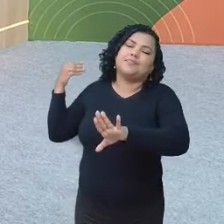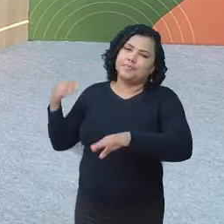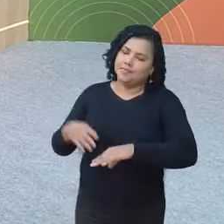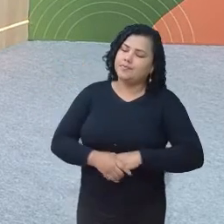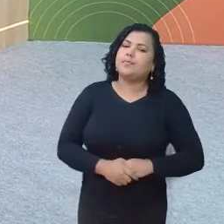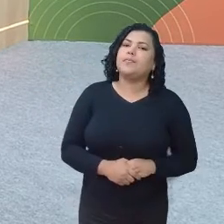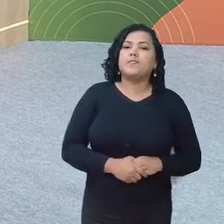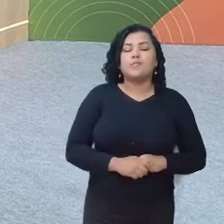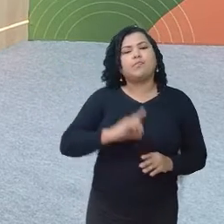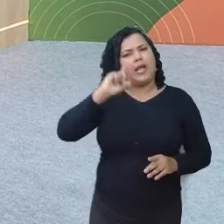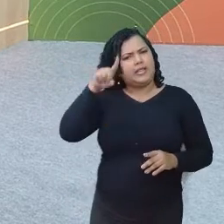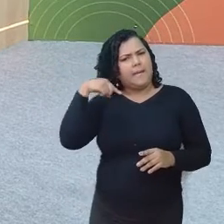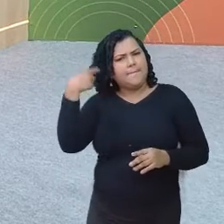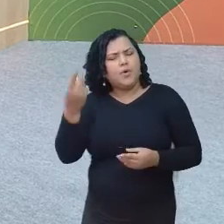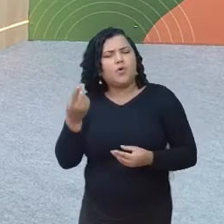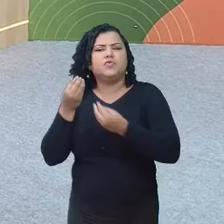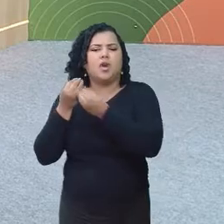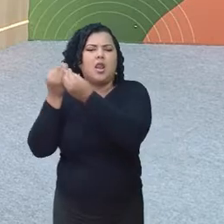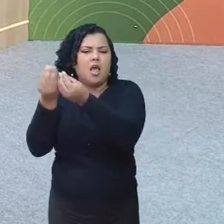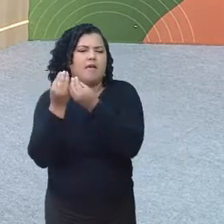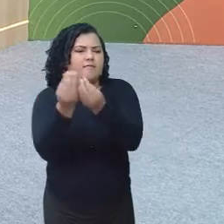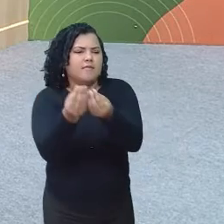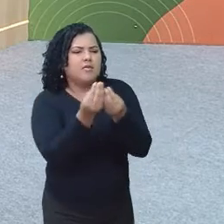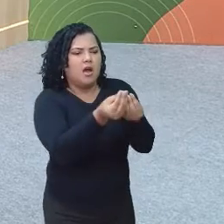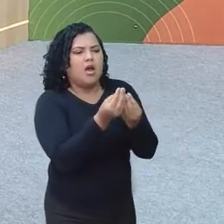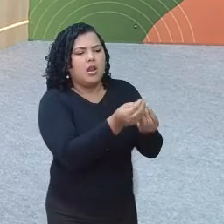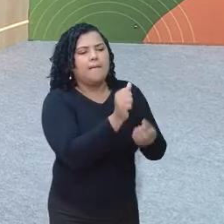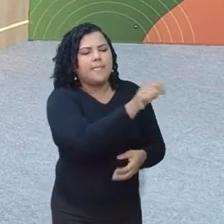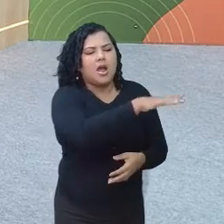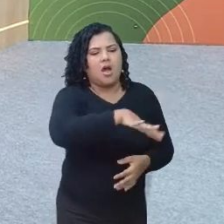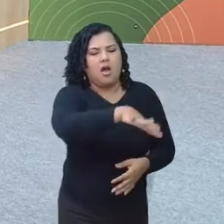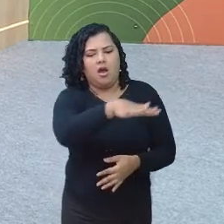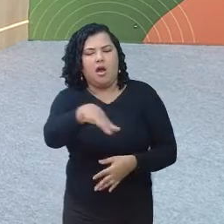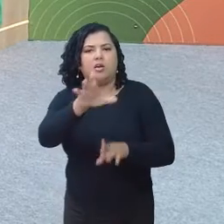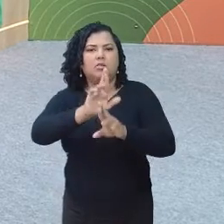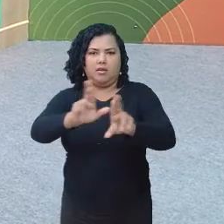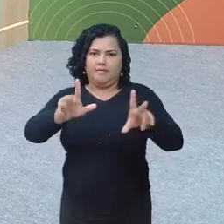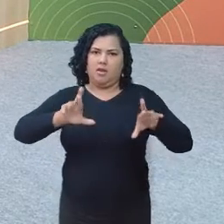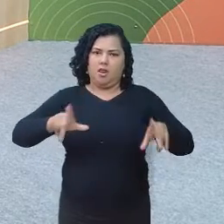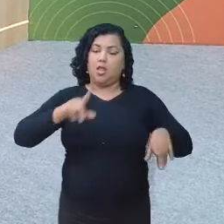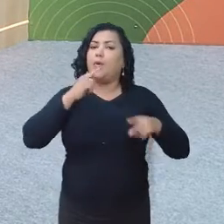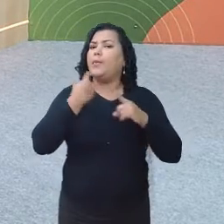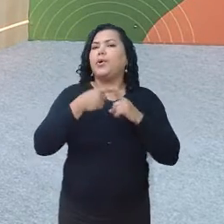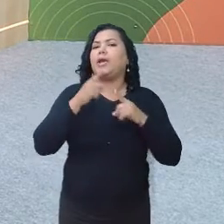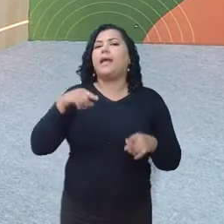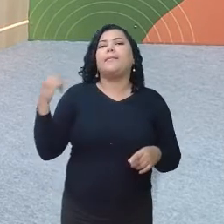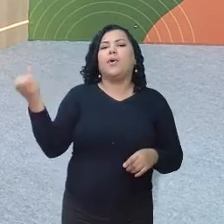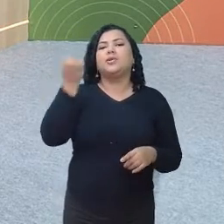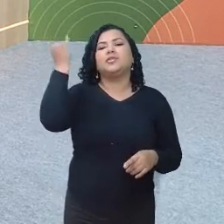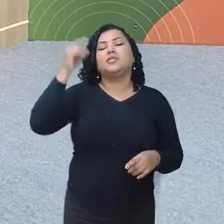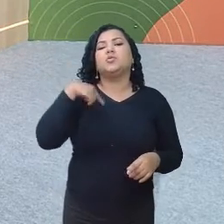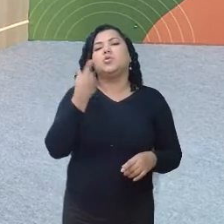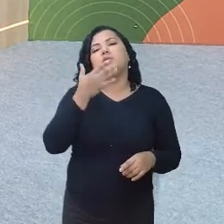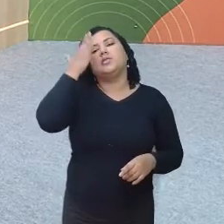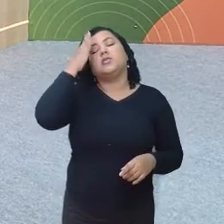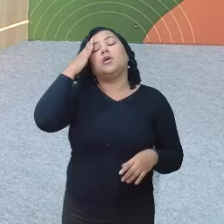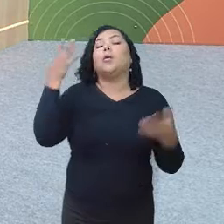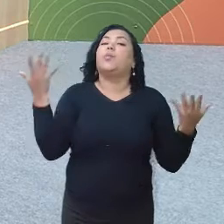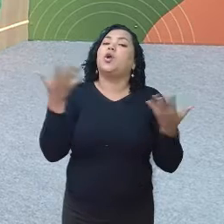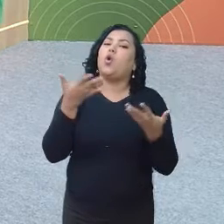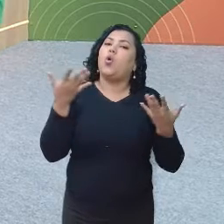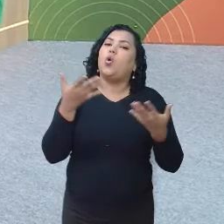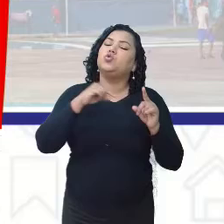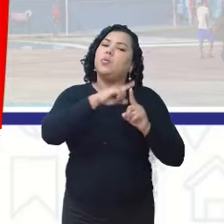outros territórios. Então, por que é importante a gente entender isso? Porque hoje o objetivo da nossa aula